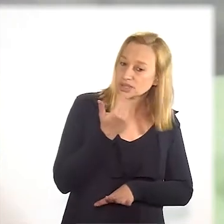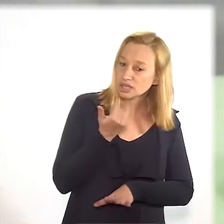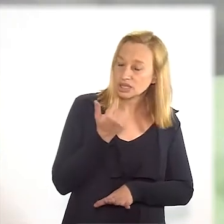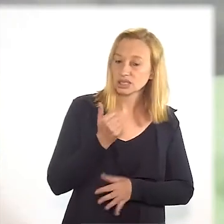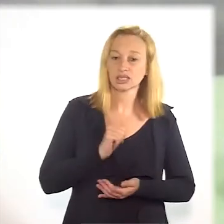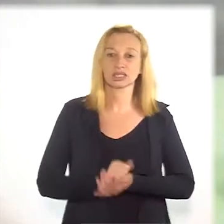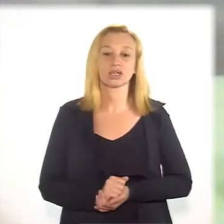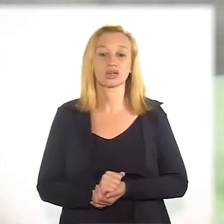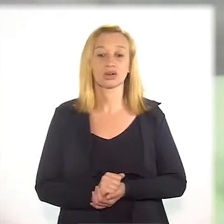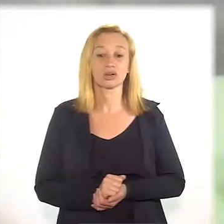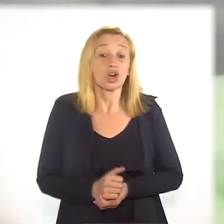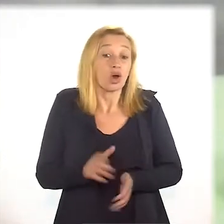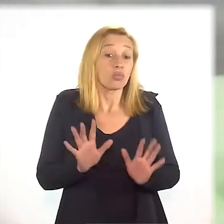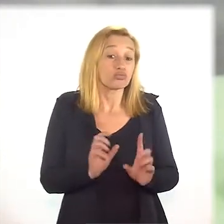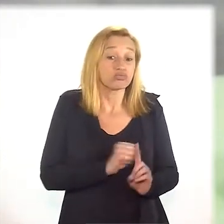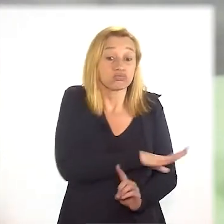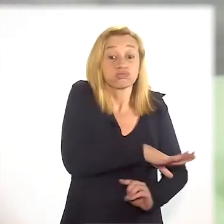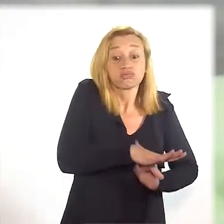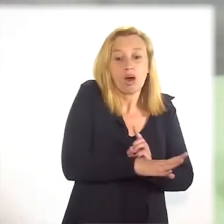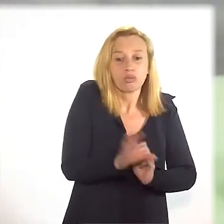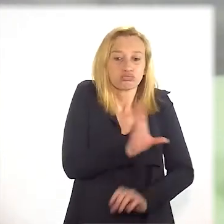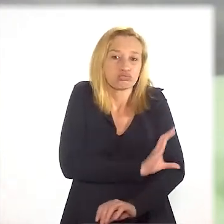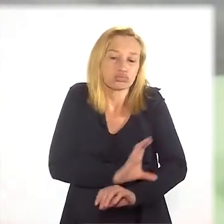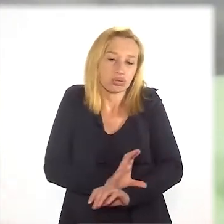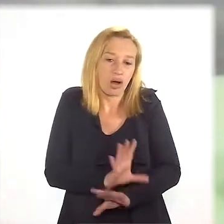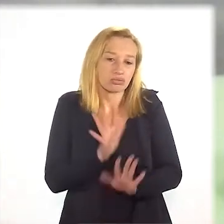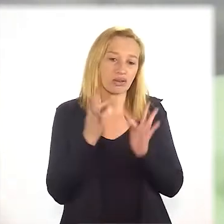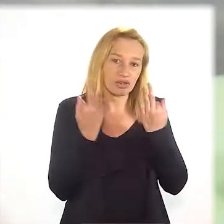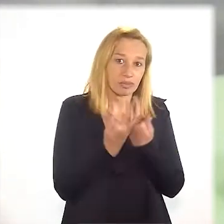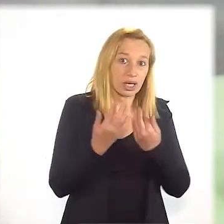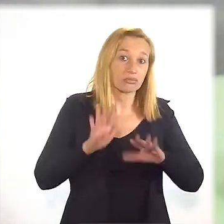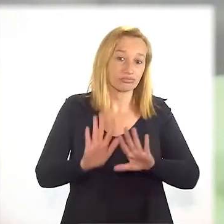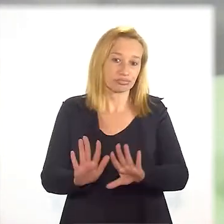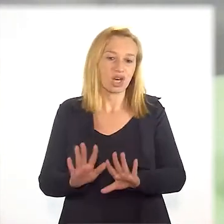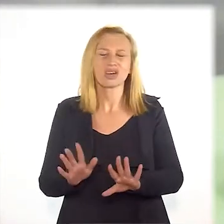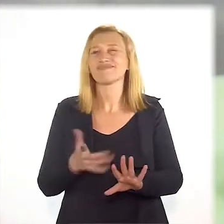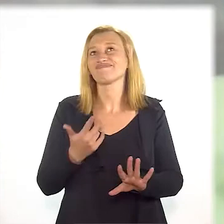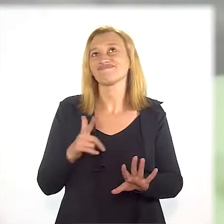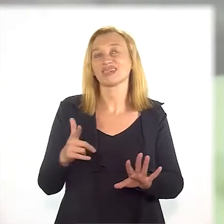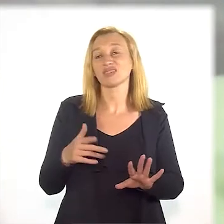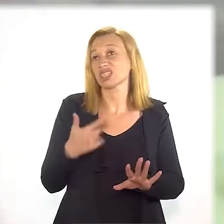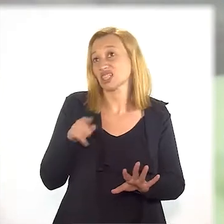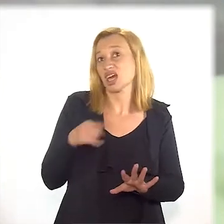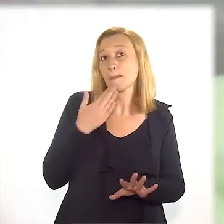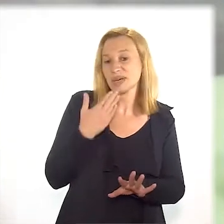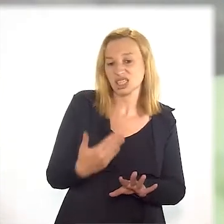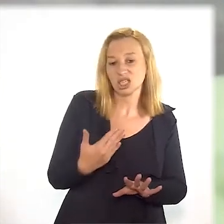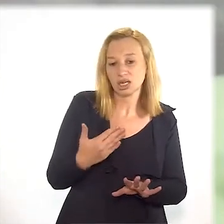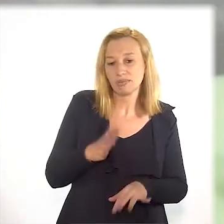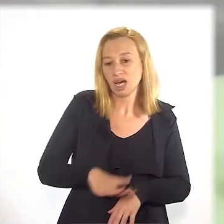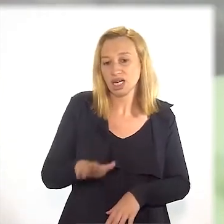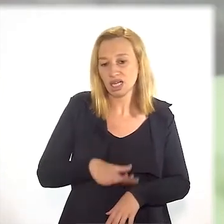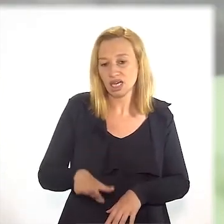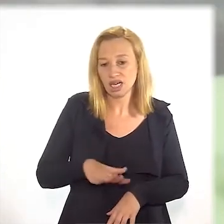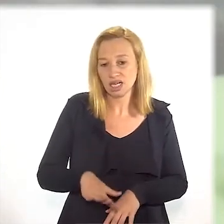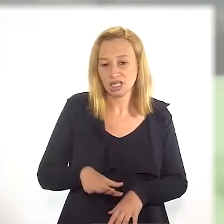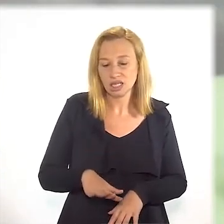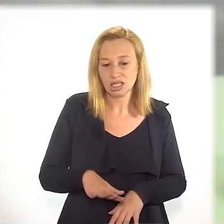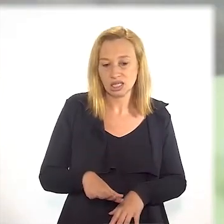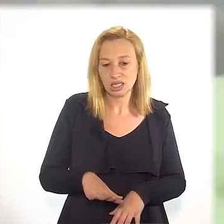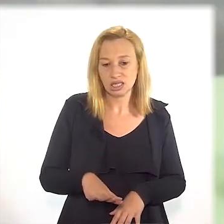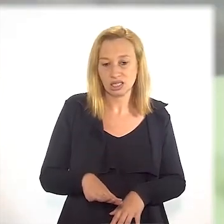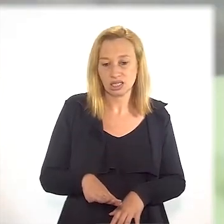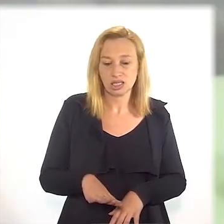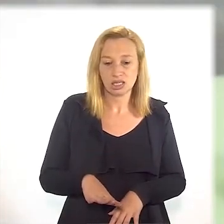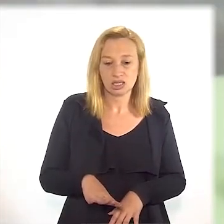alimentação, o hábito, às vezes é uma questão social mesmo, cultural, da família, né? Então, não adianta você pedir para a criança focar só no